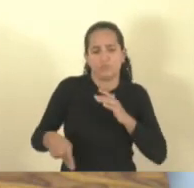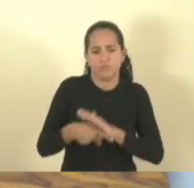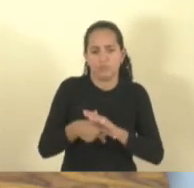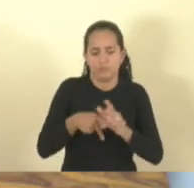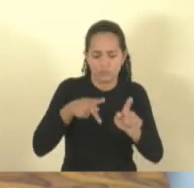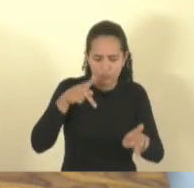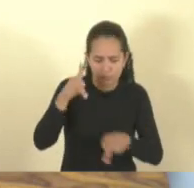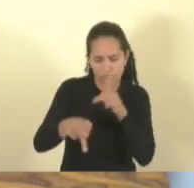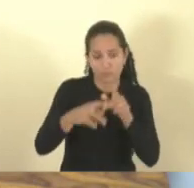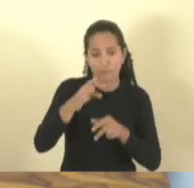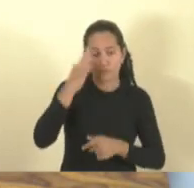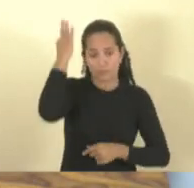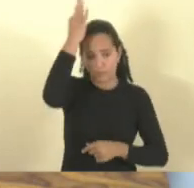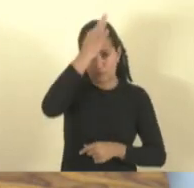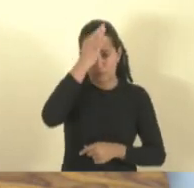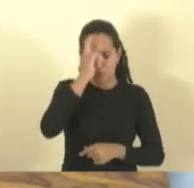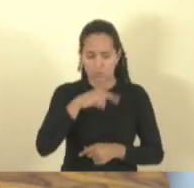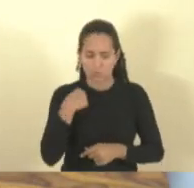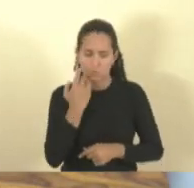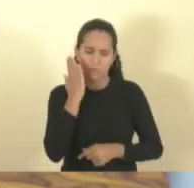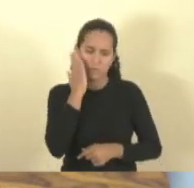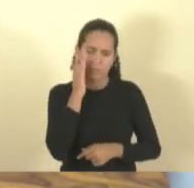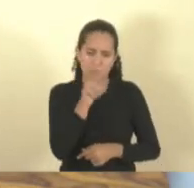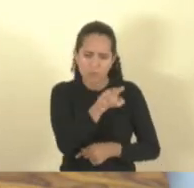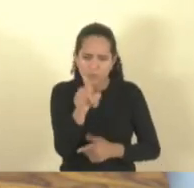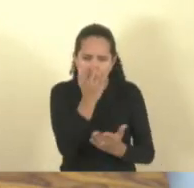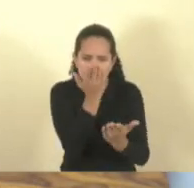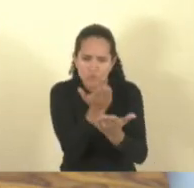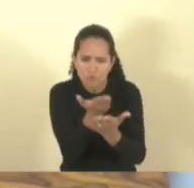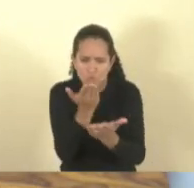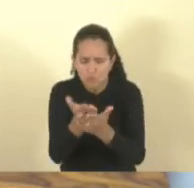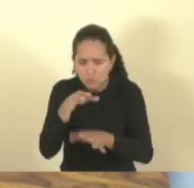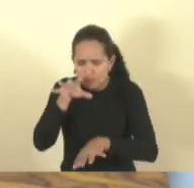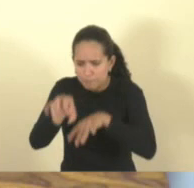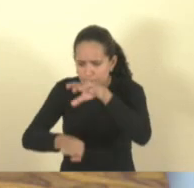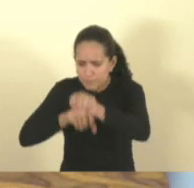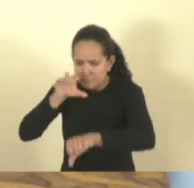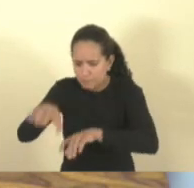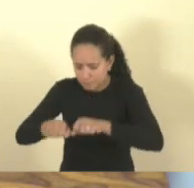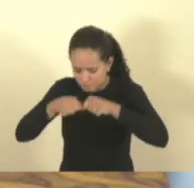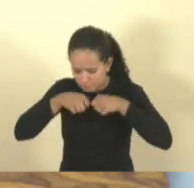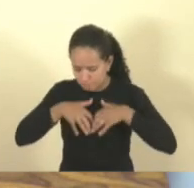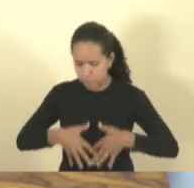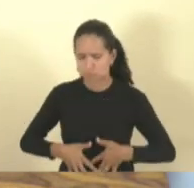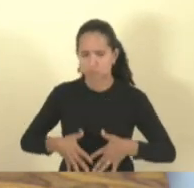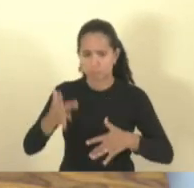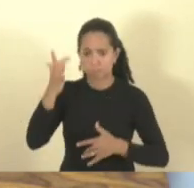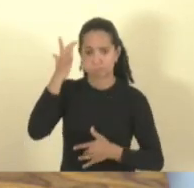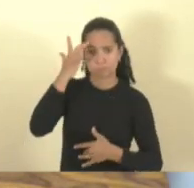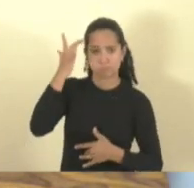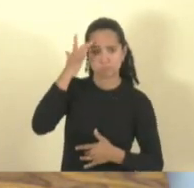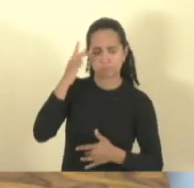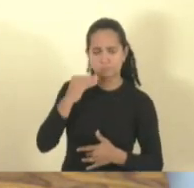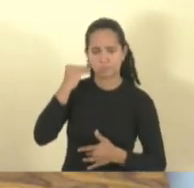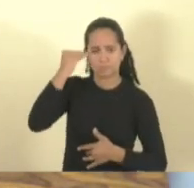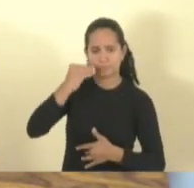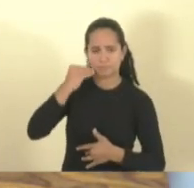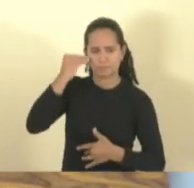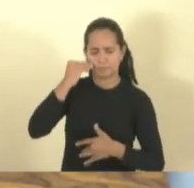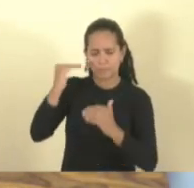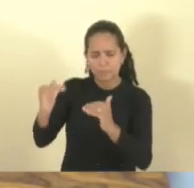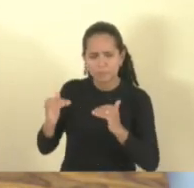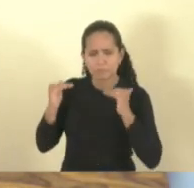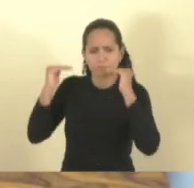Sabemos quanto vocês se dedicam a estudar para ter cada vez mais competência no exercício dessa função tão importante para a